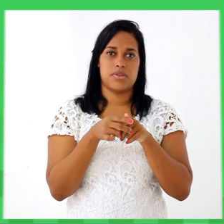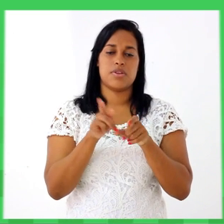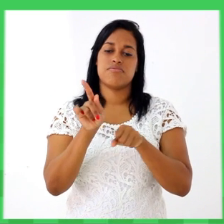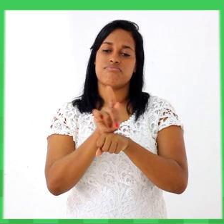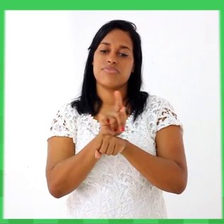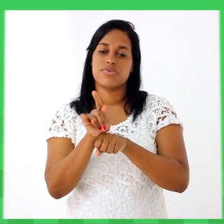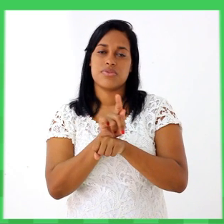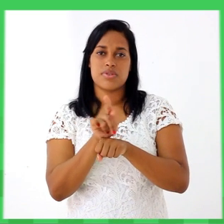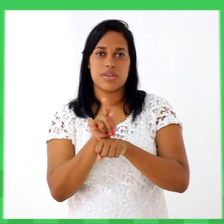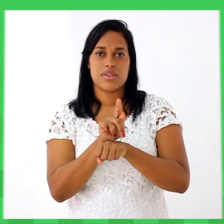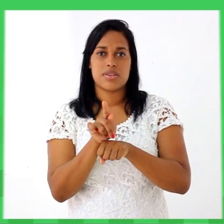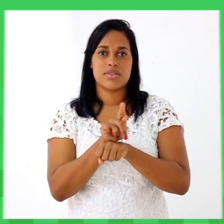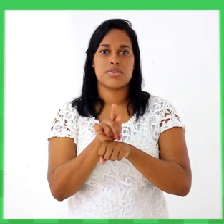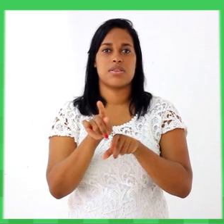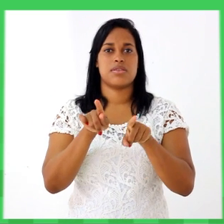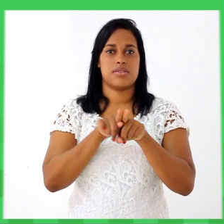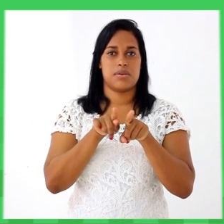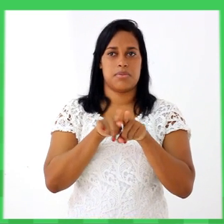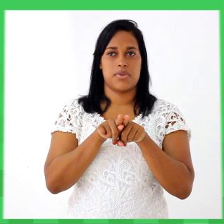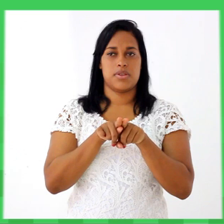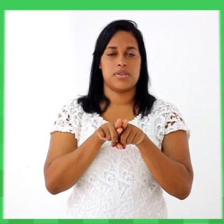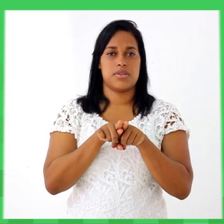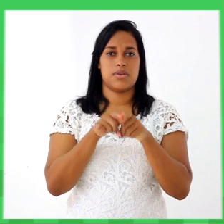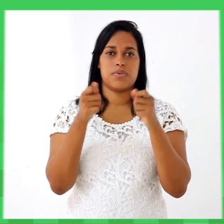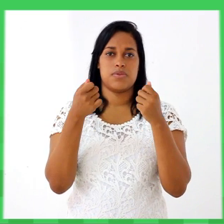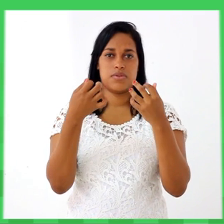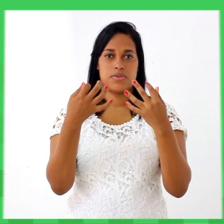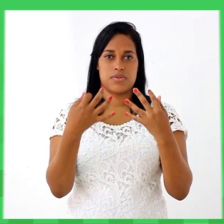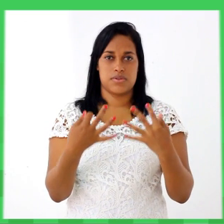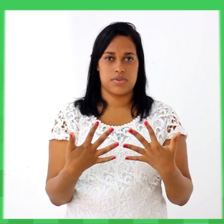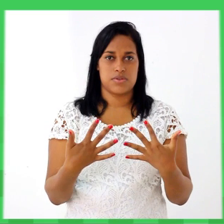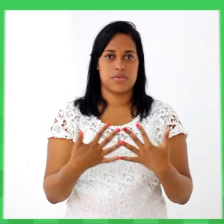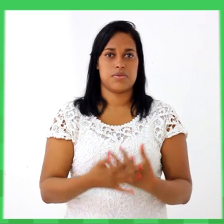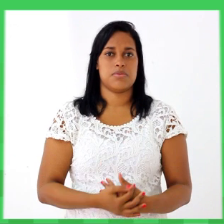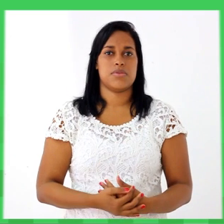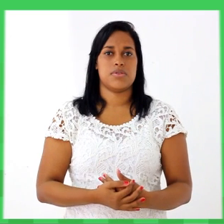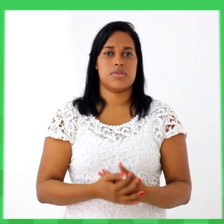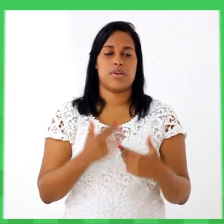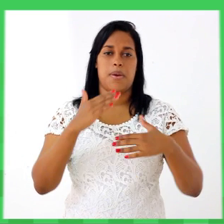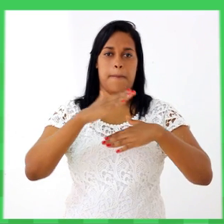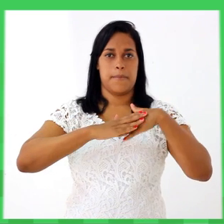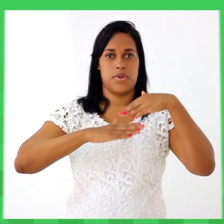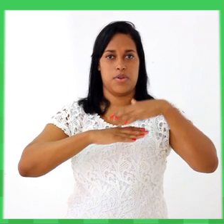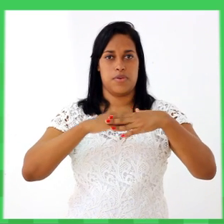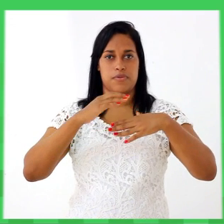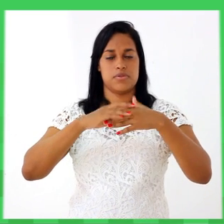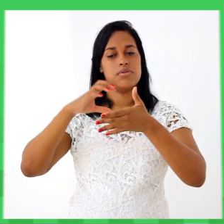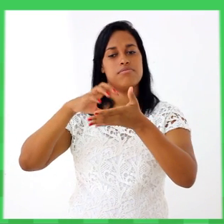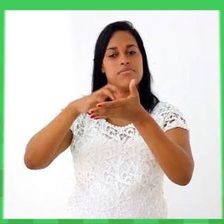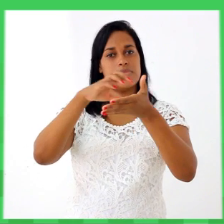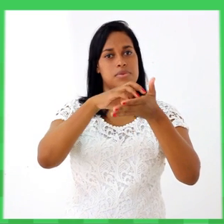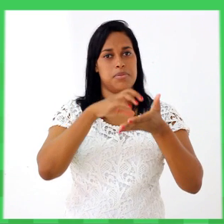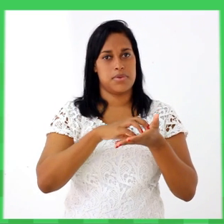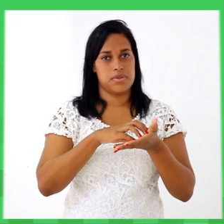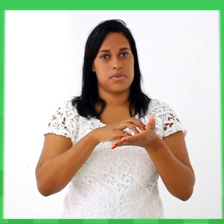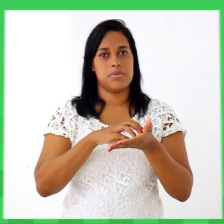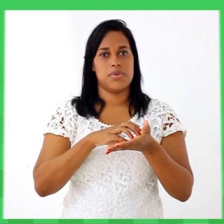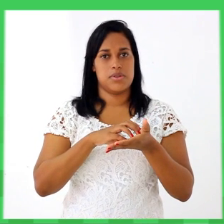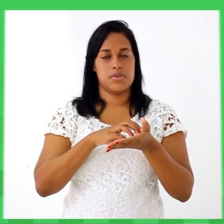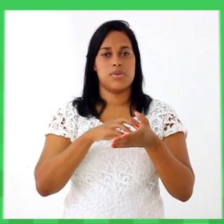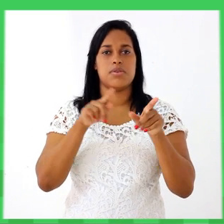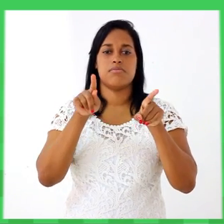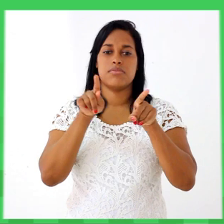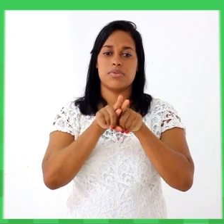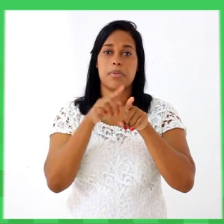gerência ou gerencia. Quando você tem empregados para departamentos, você parte de